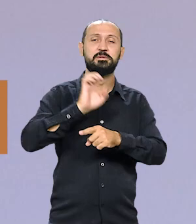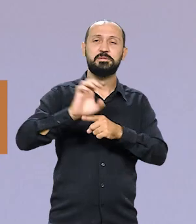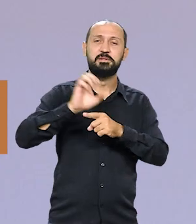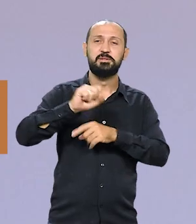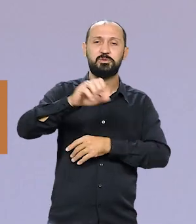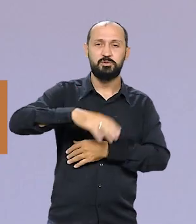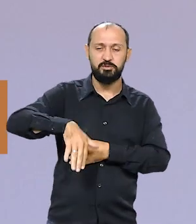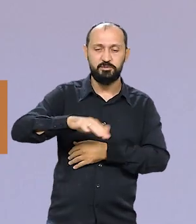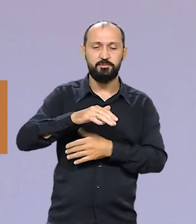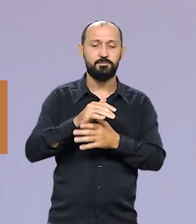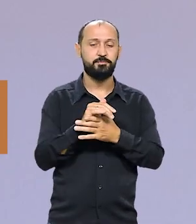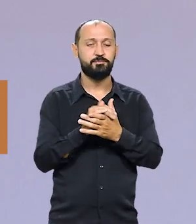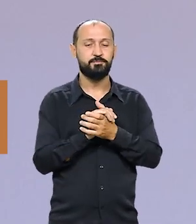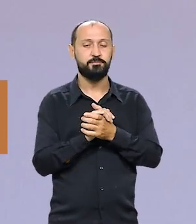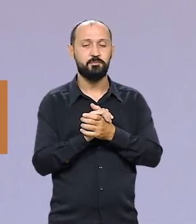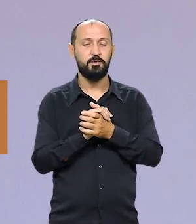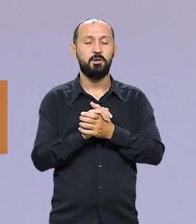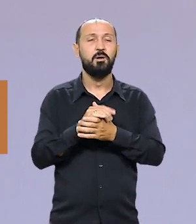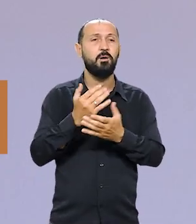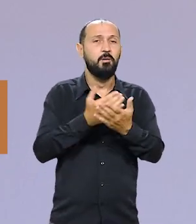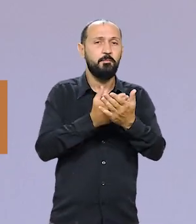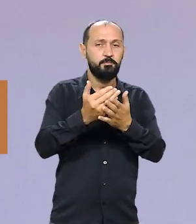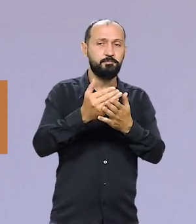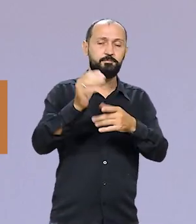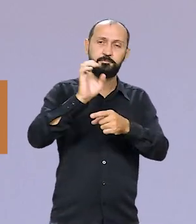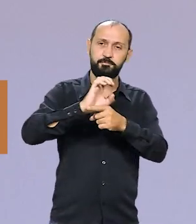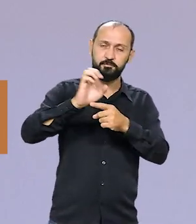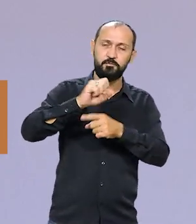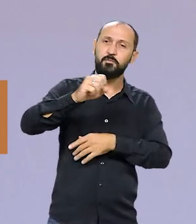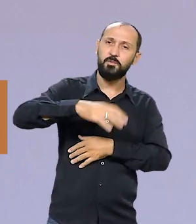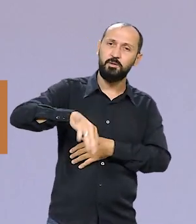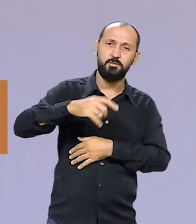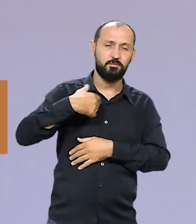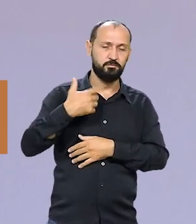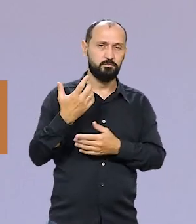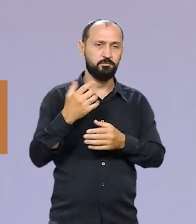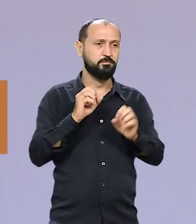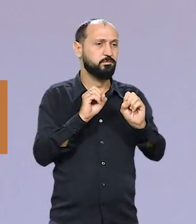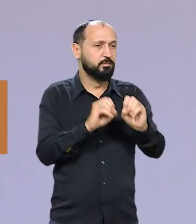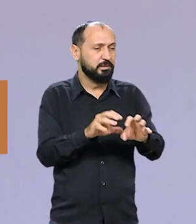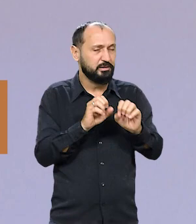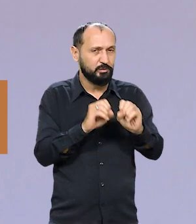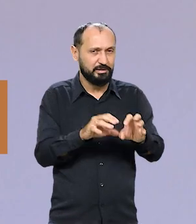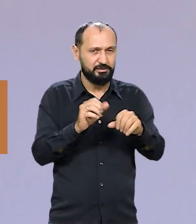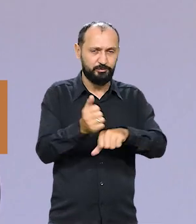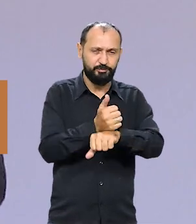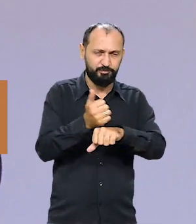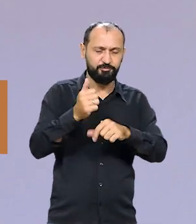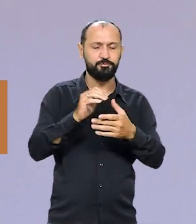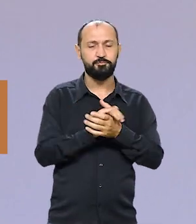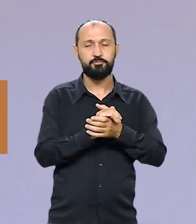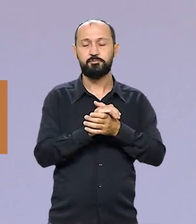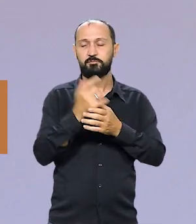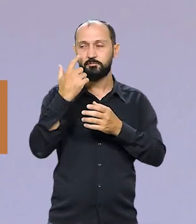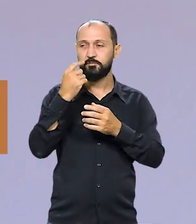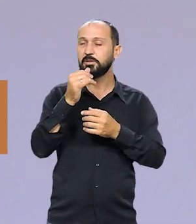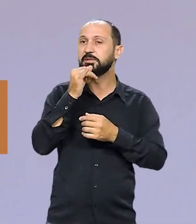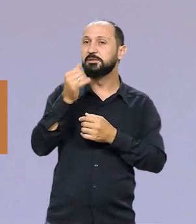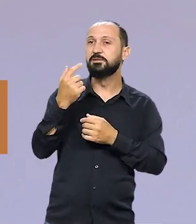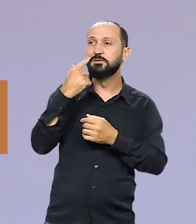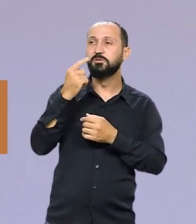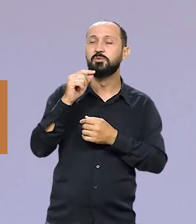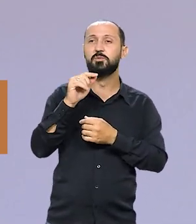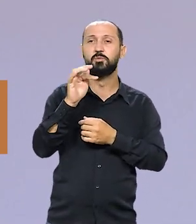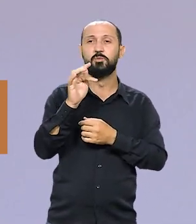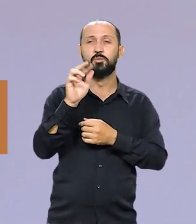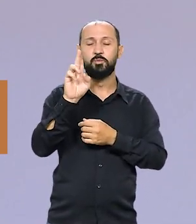Estado social. E quando você enfraquece o Estado social, ou seja, você não dá uma educação de qualidade, você tem ligações,